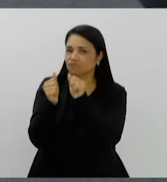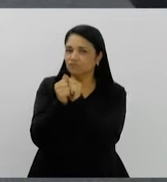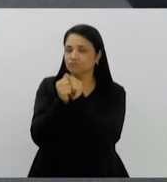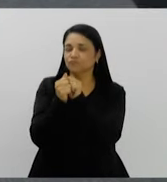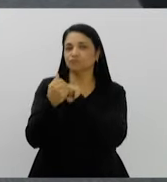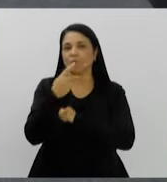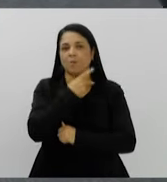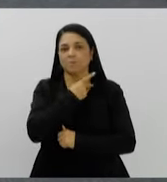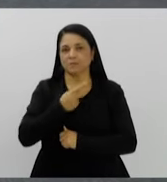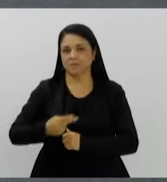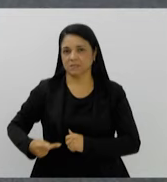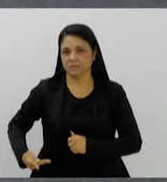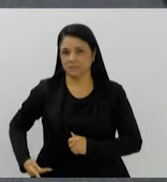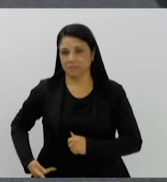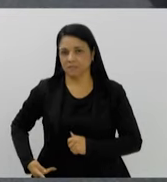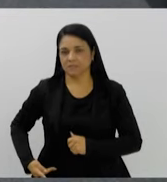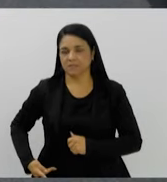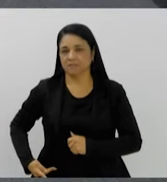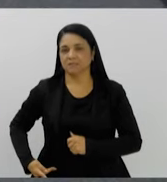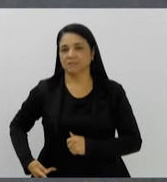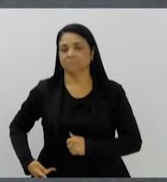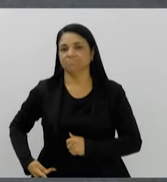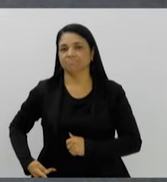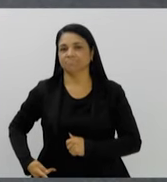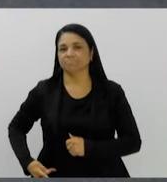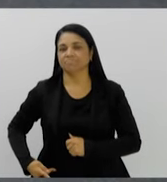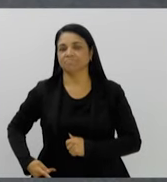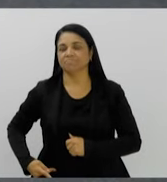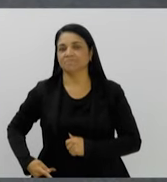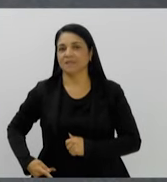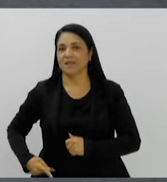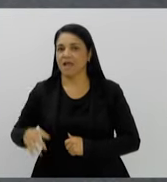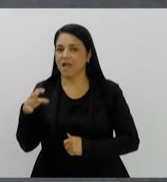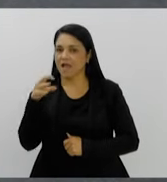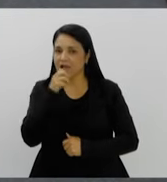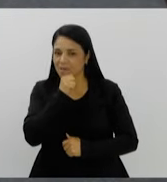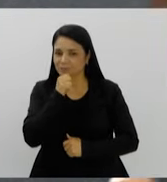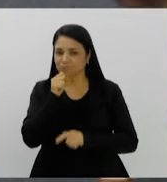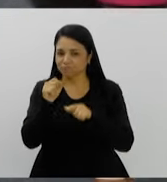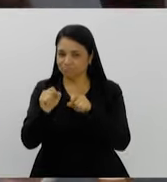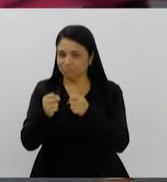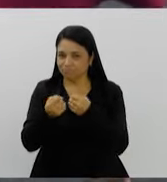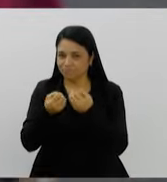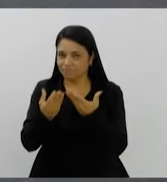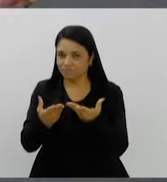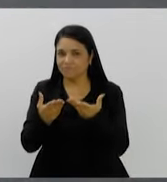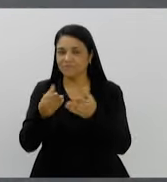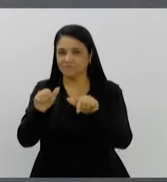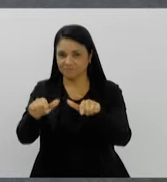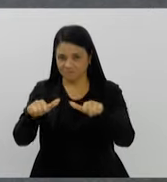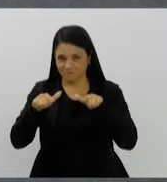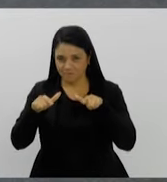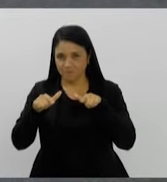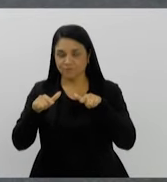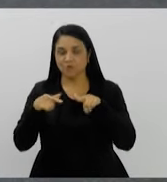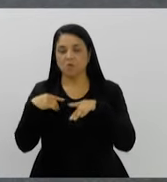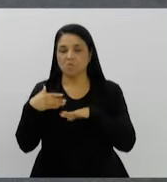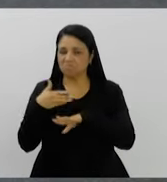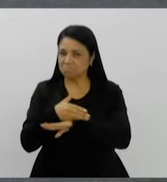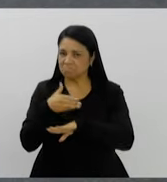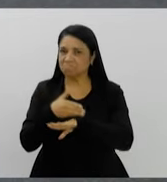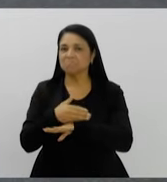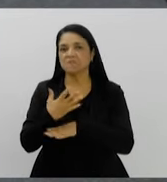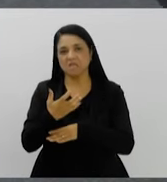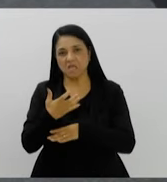presidência para que seja na maior brevidade possível e faço questão de estar aqui presente e tenho certeza que será uma das